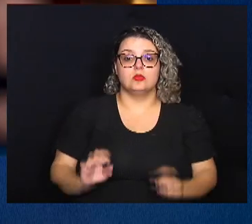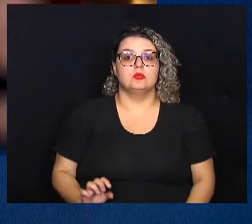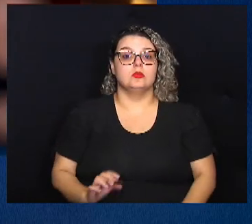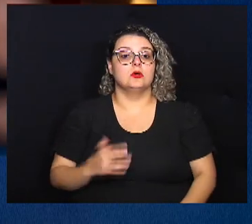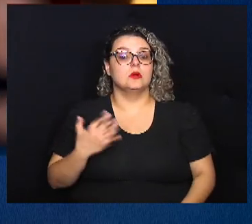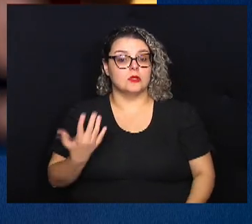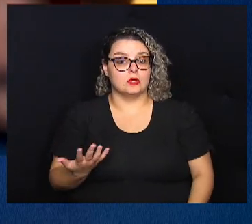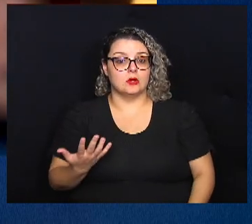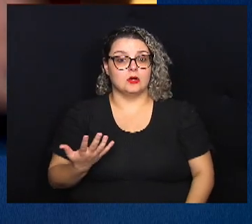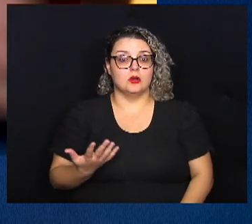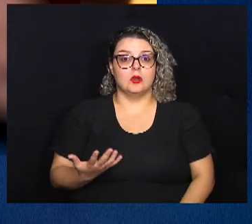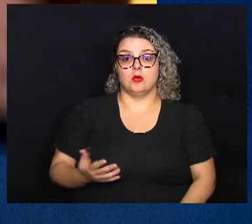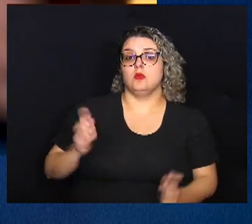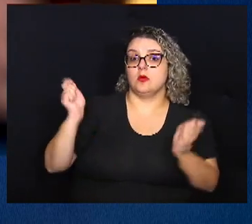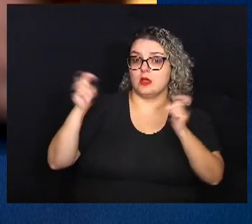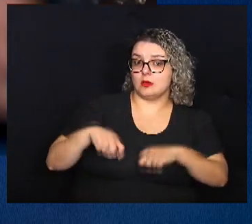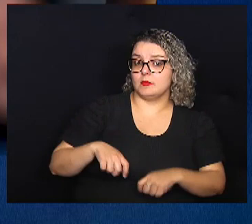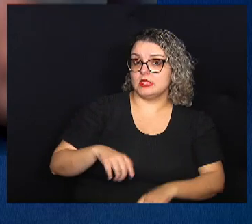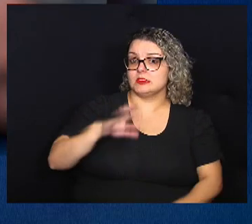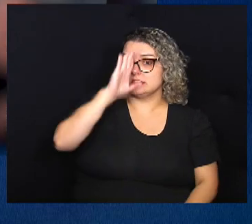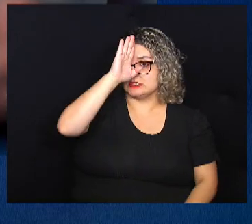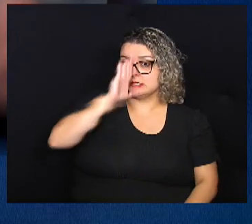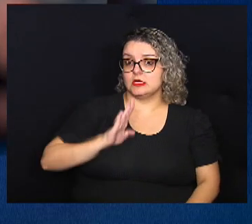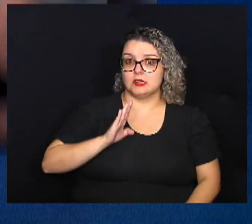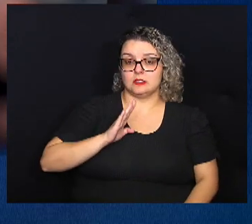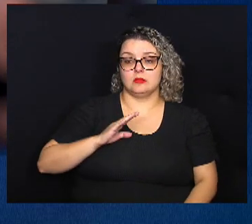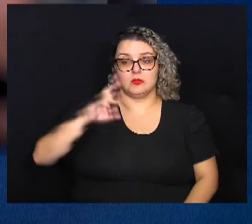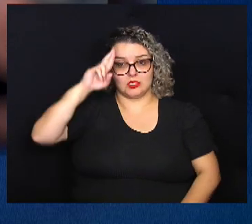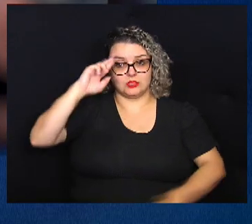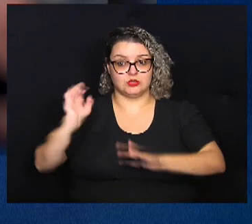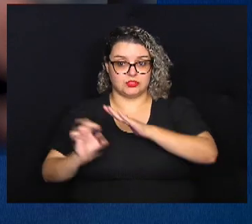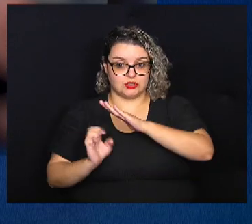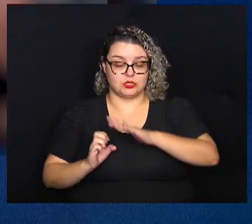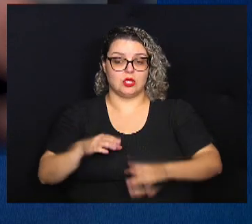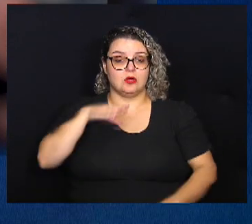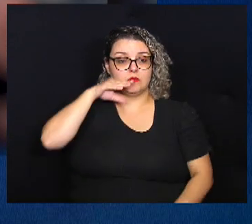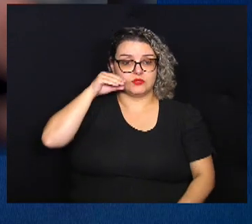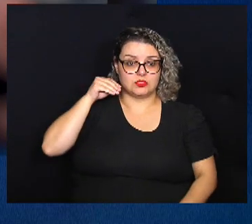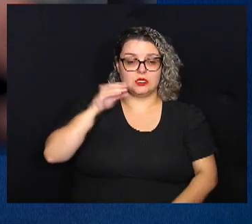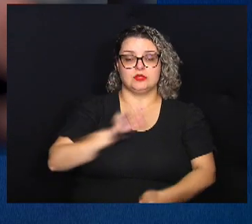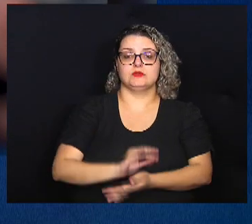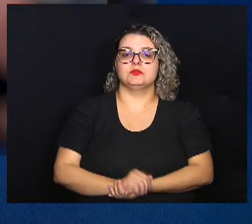com capacitação gratuita para empresários e colaboradores.